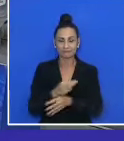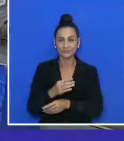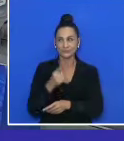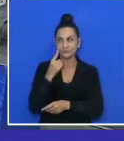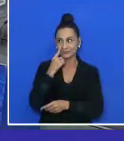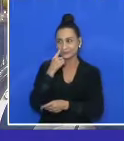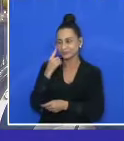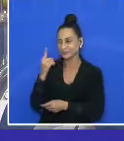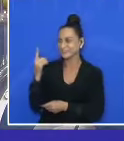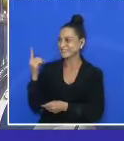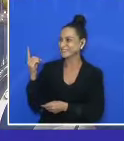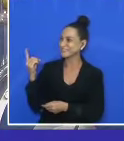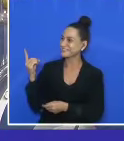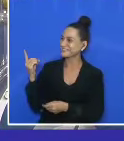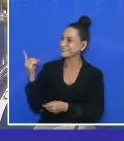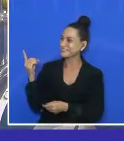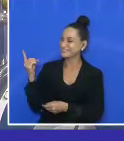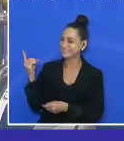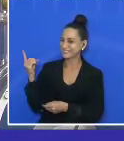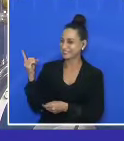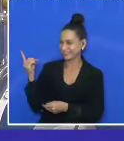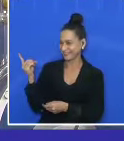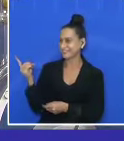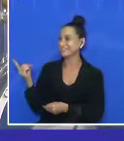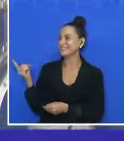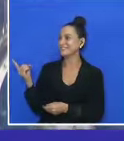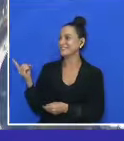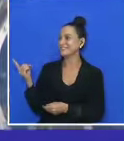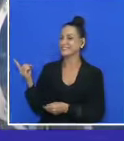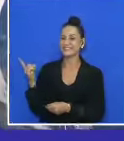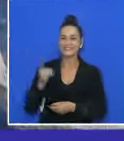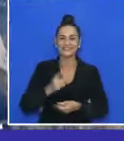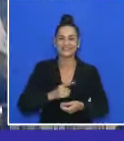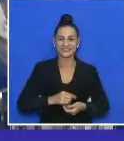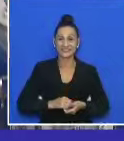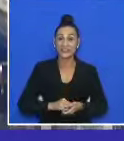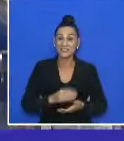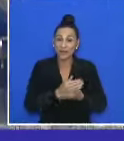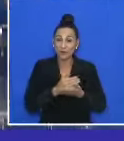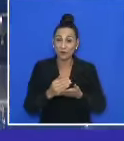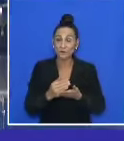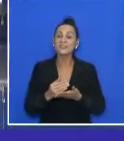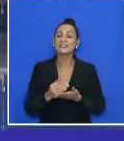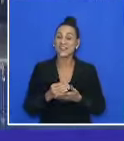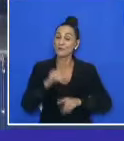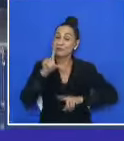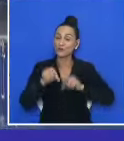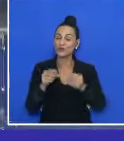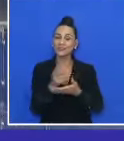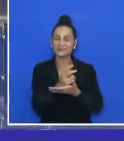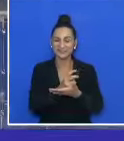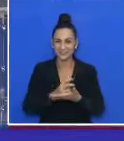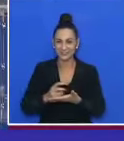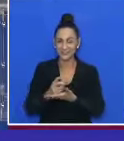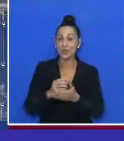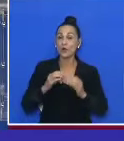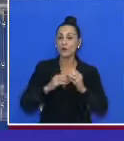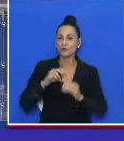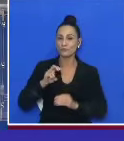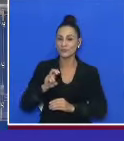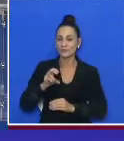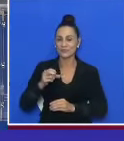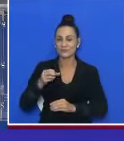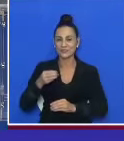preparado, bolas posicionadas, valendo! Está começando agora o sorteio da Quina,